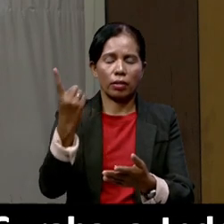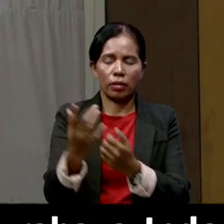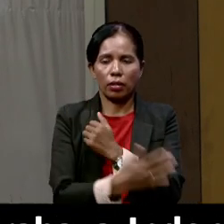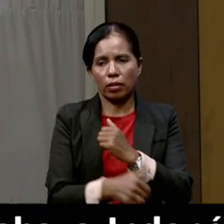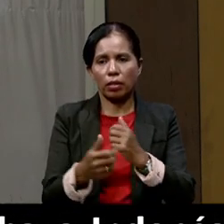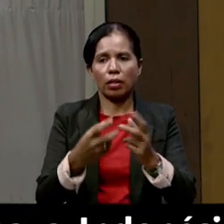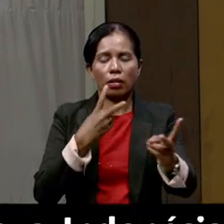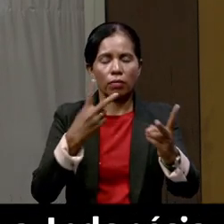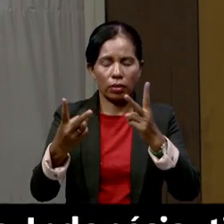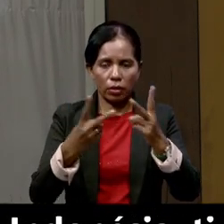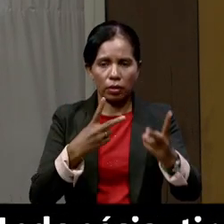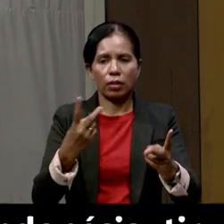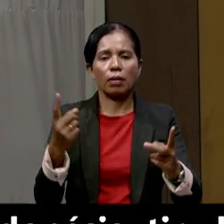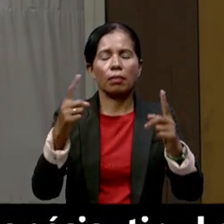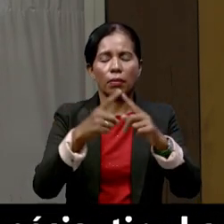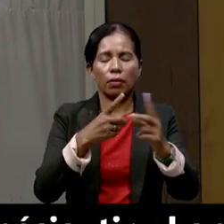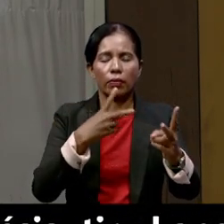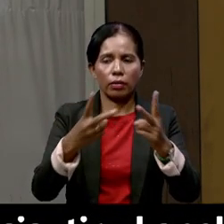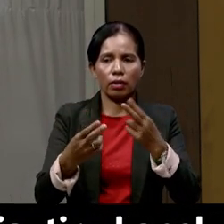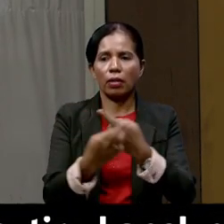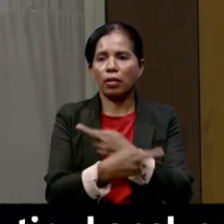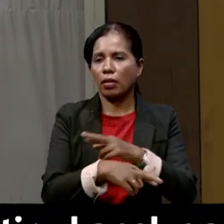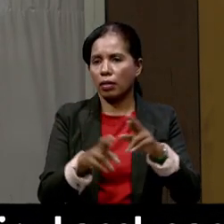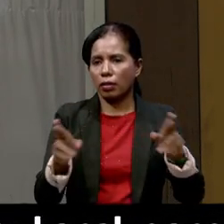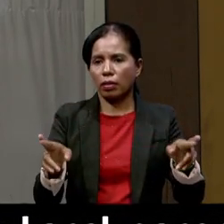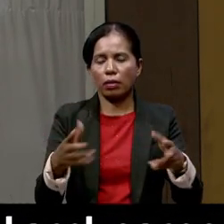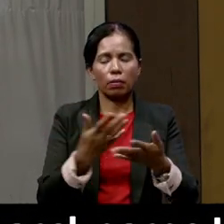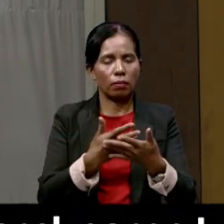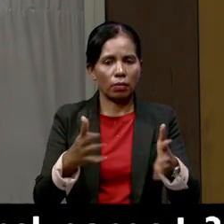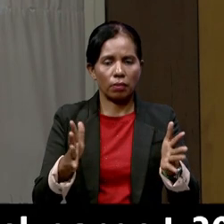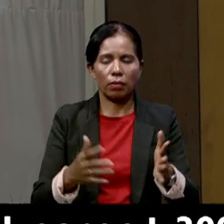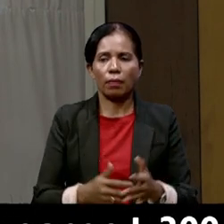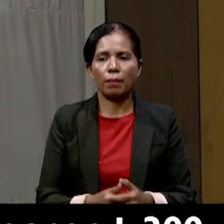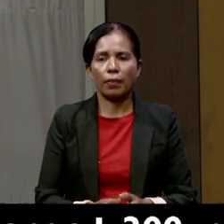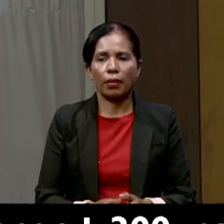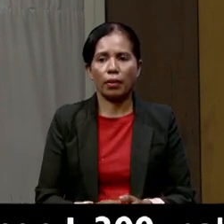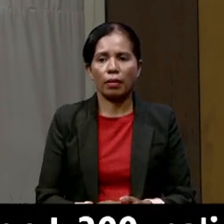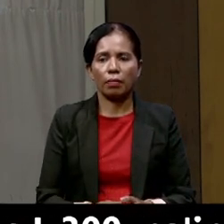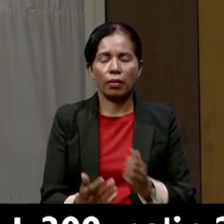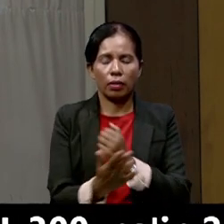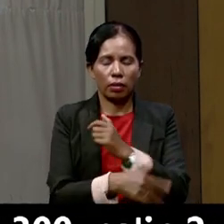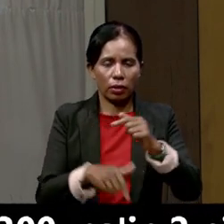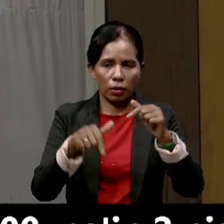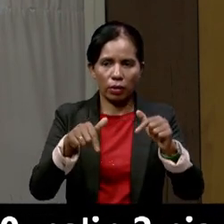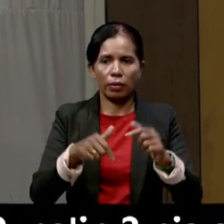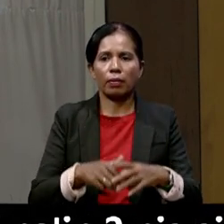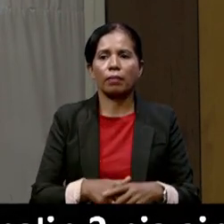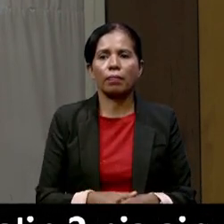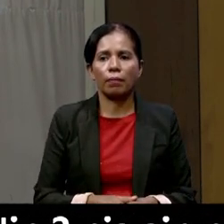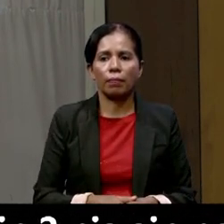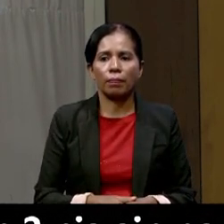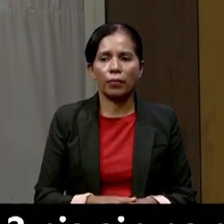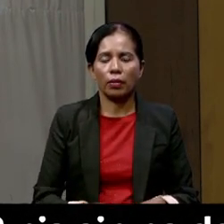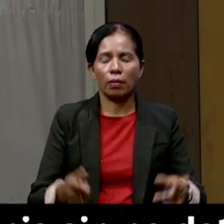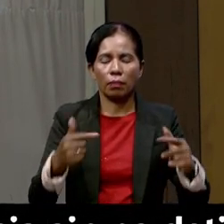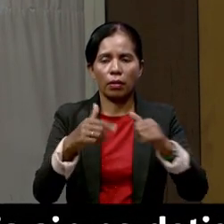visita por visita rede, o resultado mamu glos para ilara veza iha